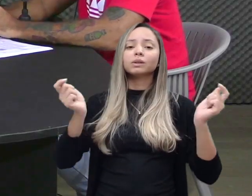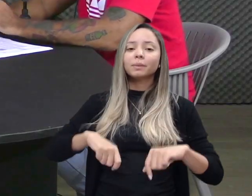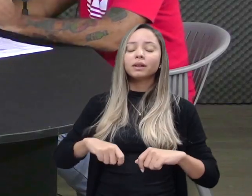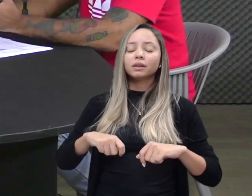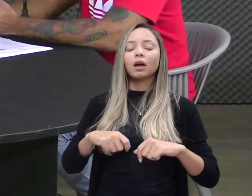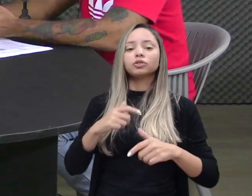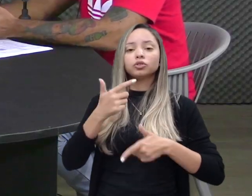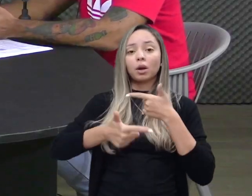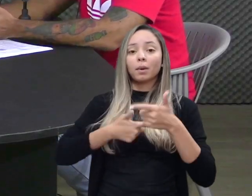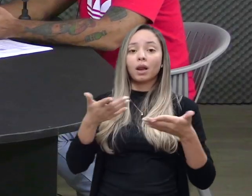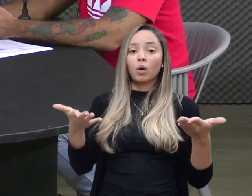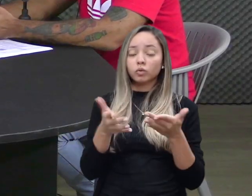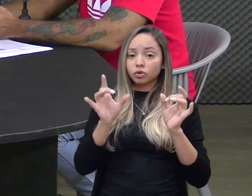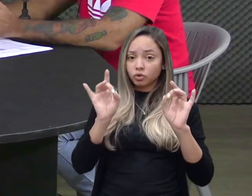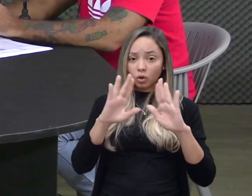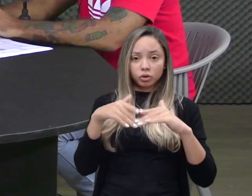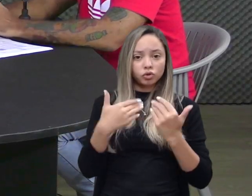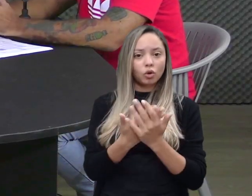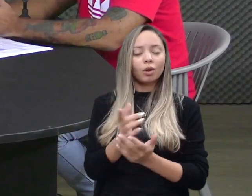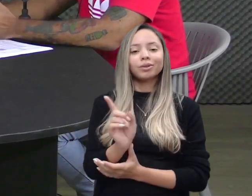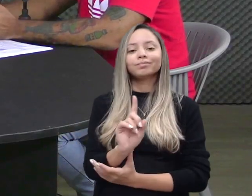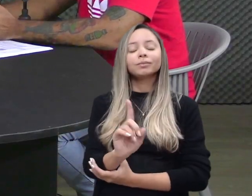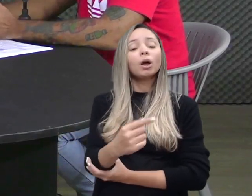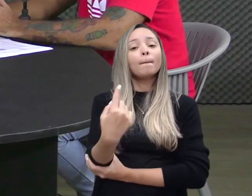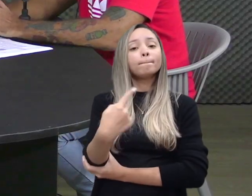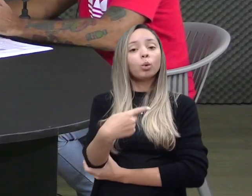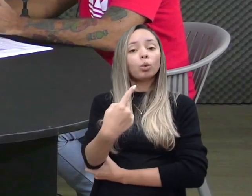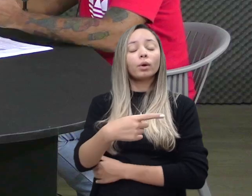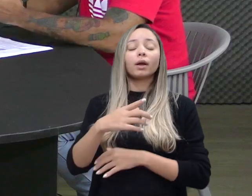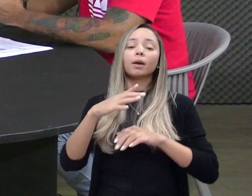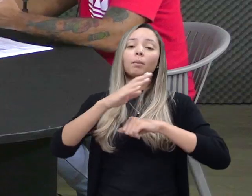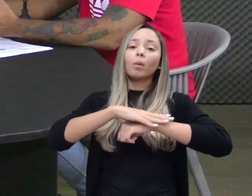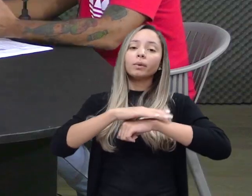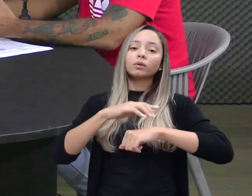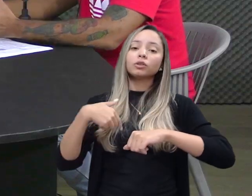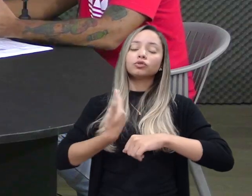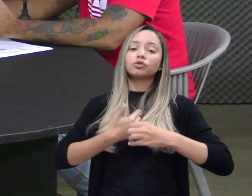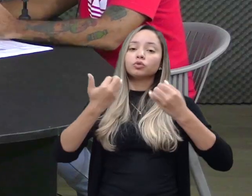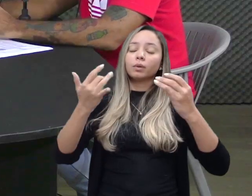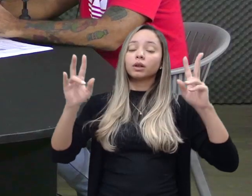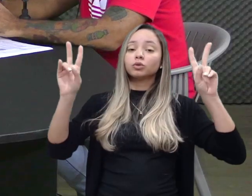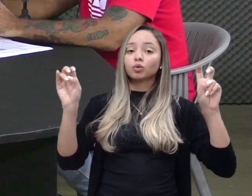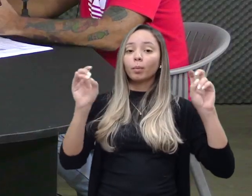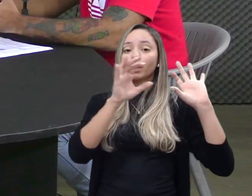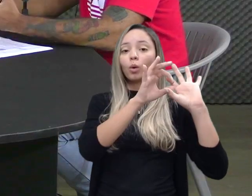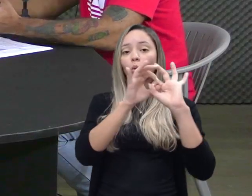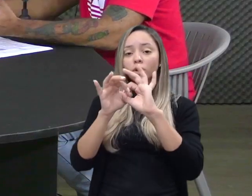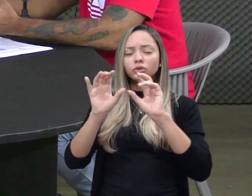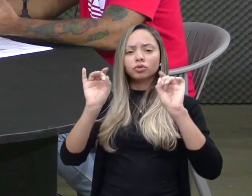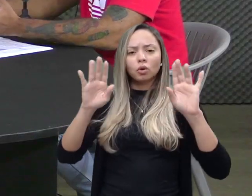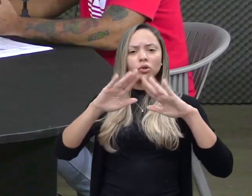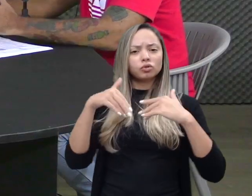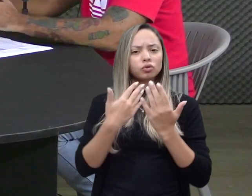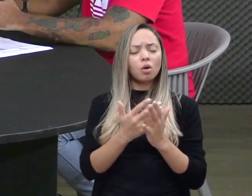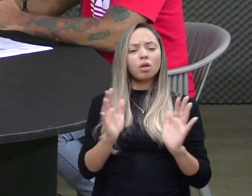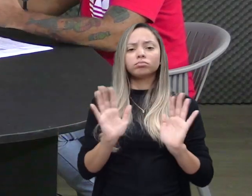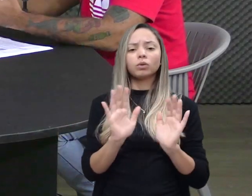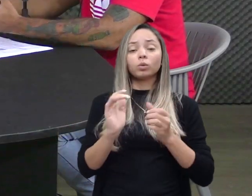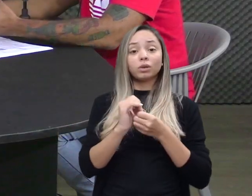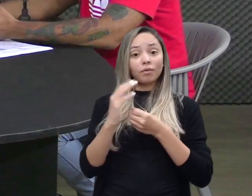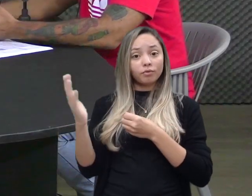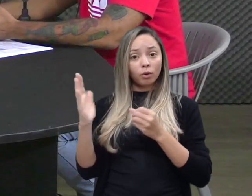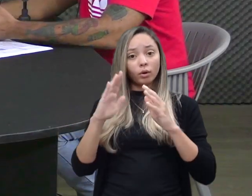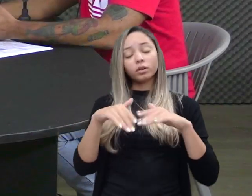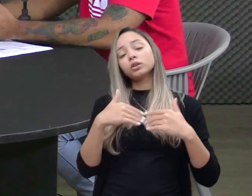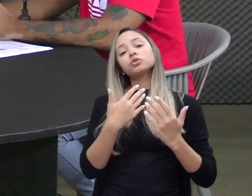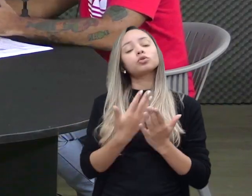hoje? Não só nas escolas, né? Porque quando a gente fala em contexto escolar, a gente não fala só sobre a escola, mas estar fora da escola, o momento que estamos